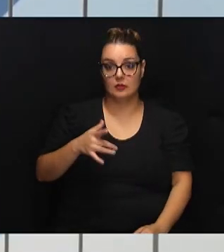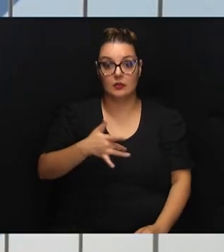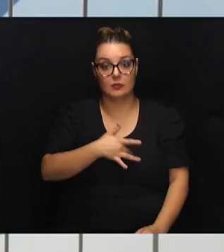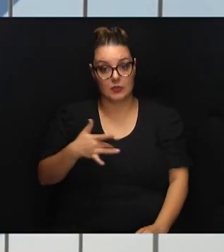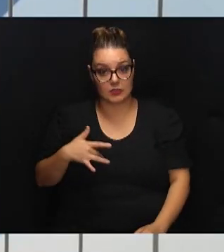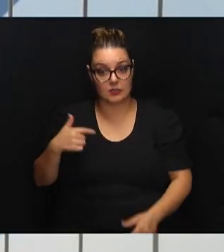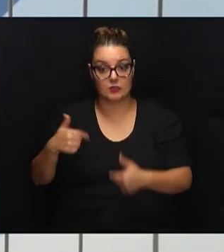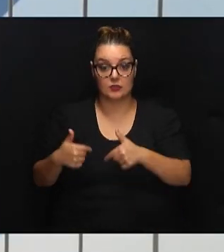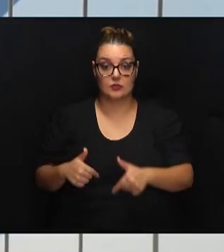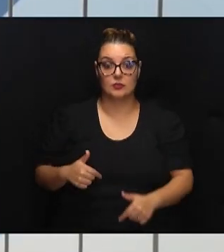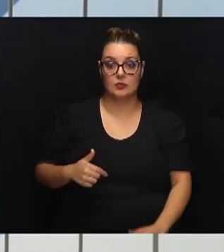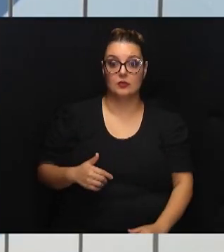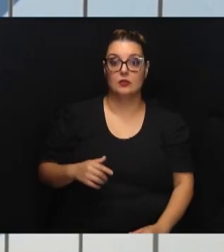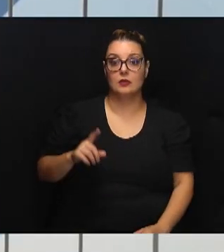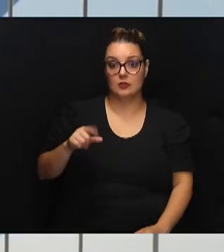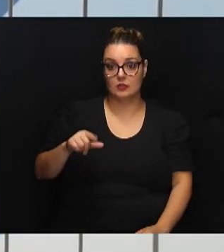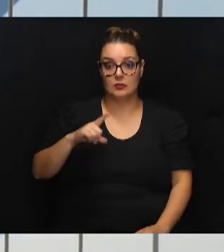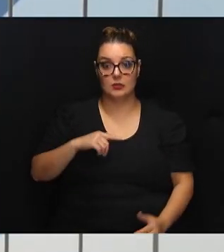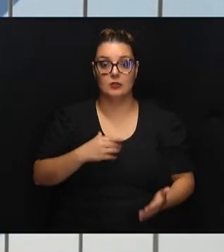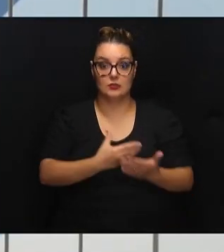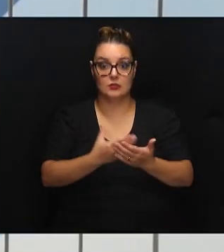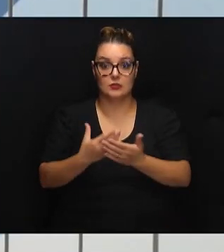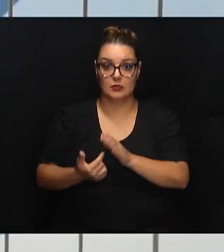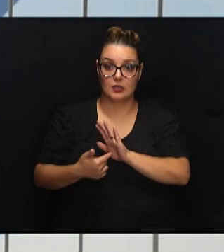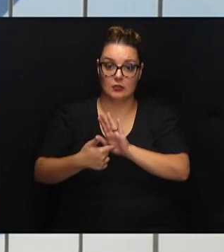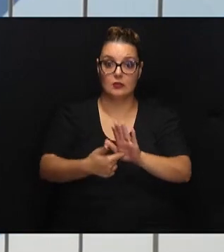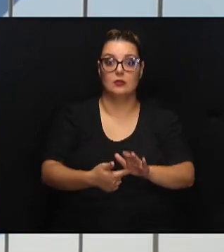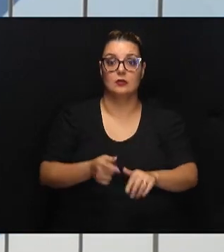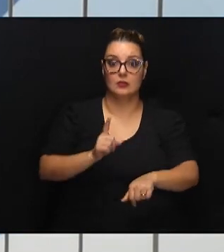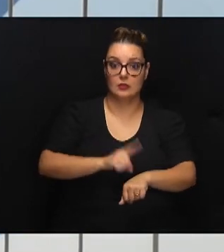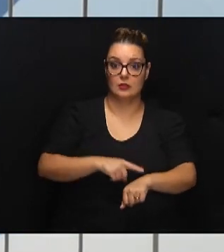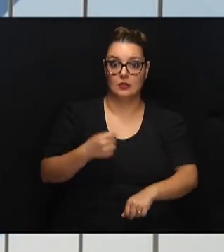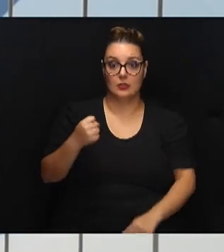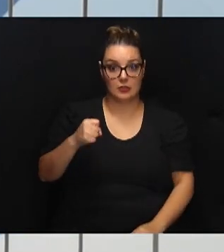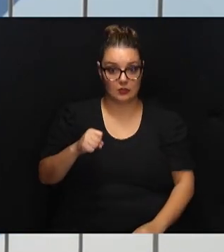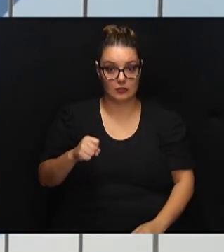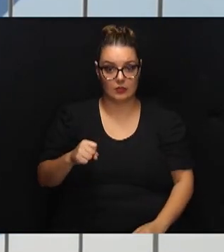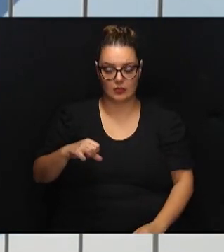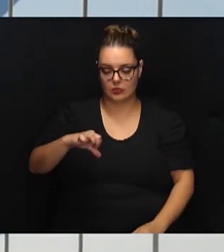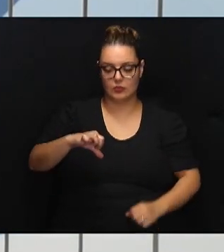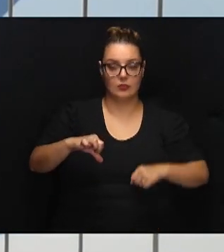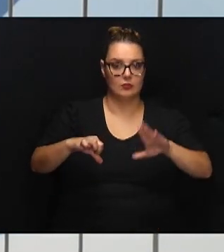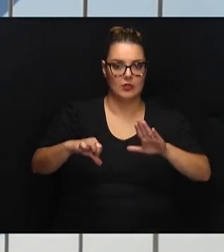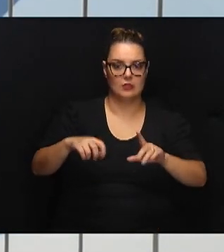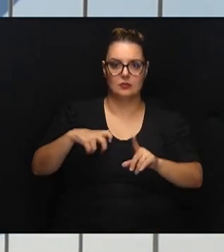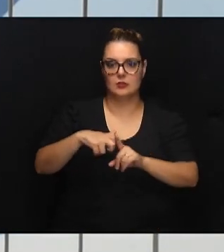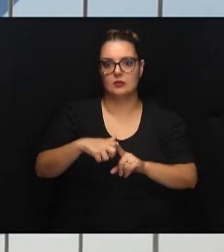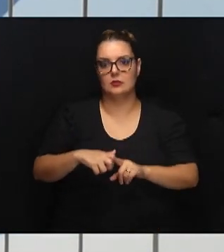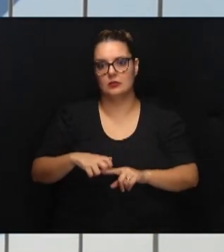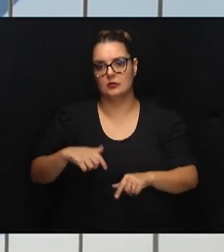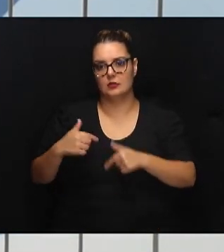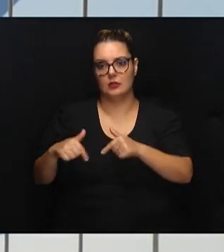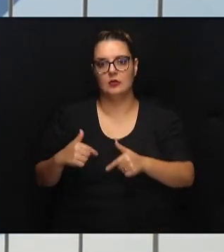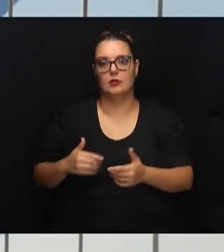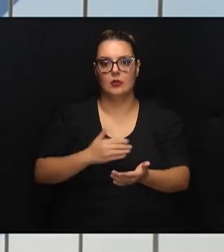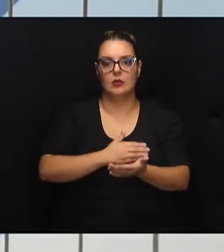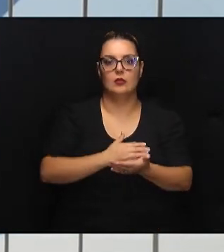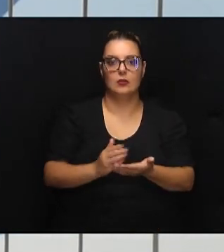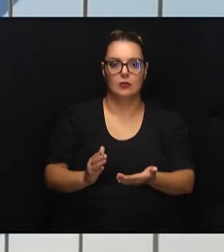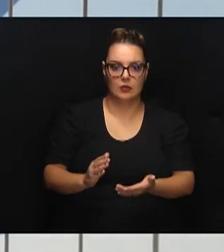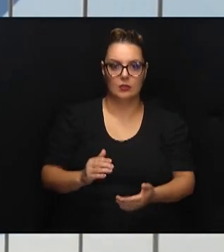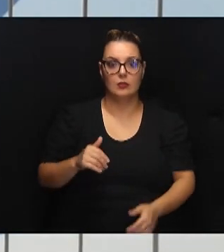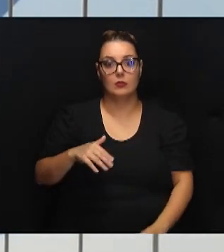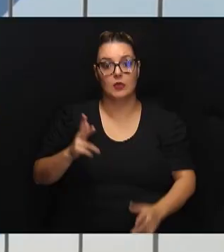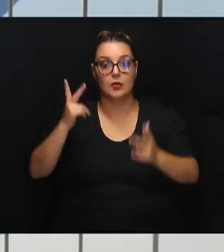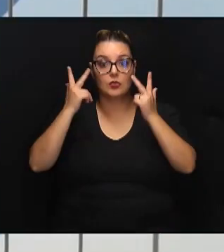né? Tem estudos que mostram que a partir da 8ª hora de trabalho, os acidentes de trabalho começam a ser mais